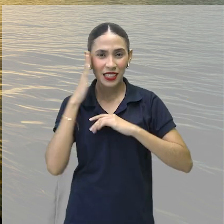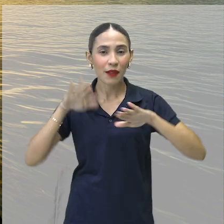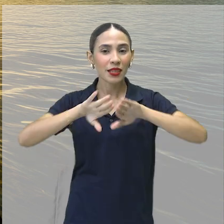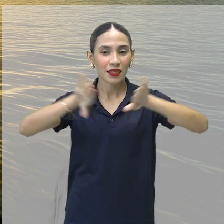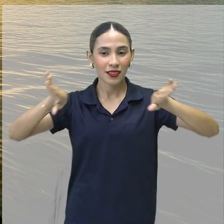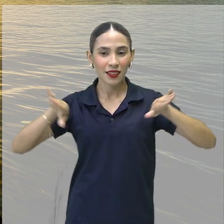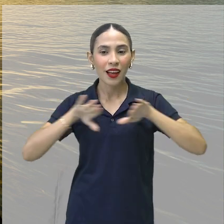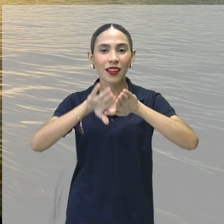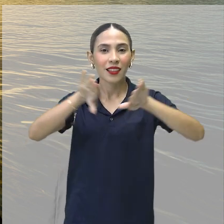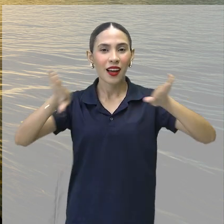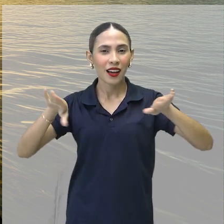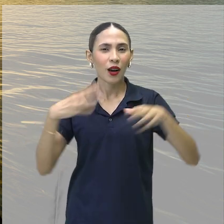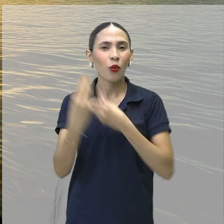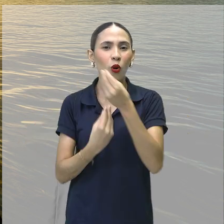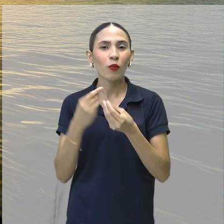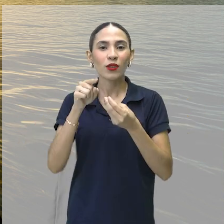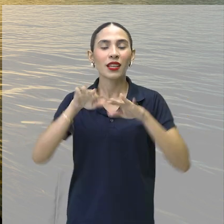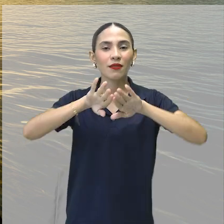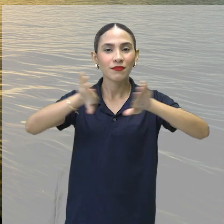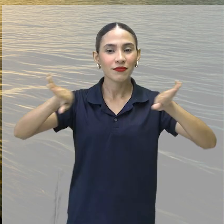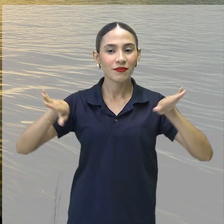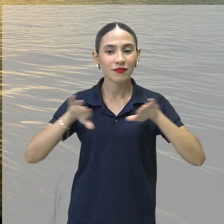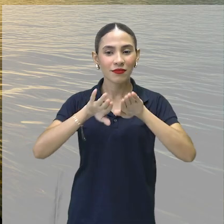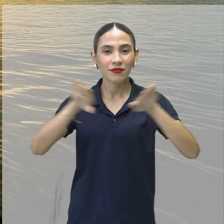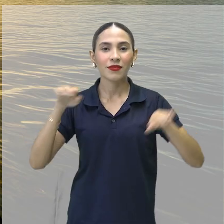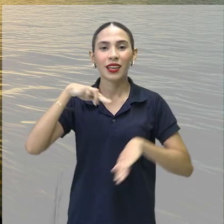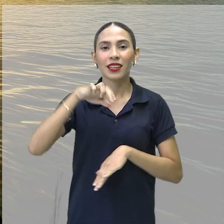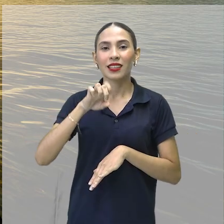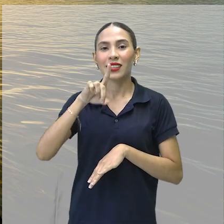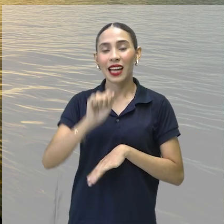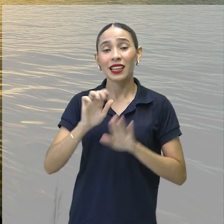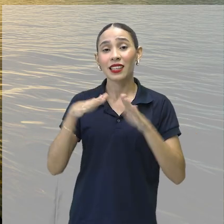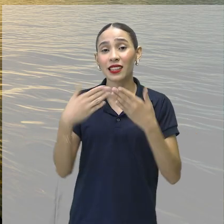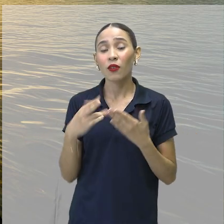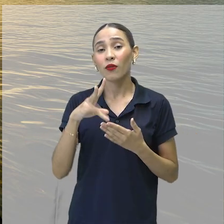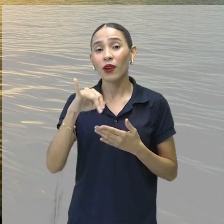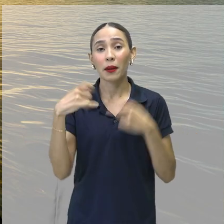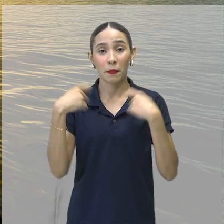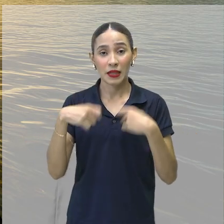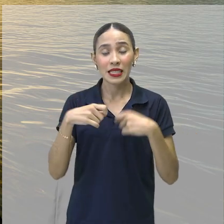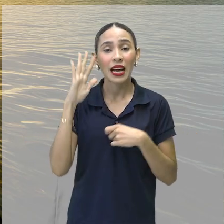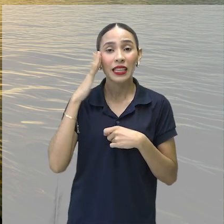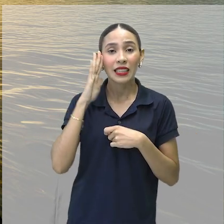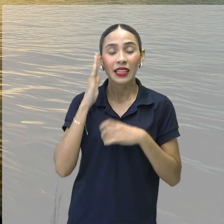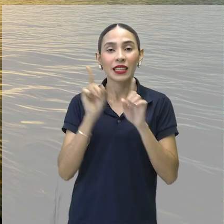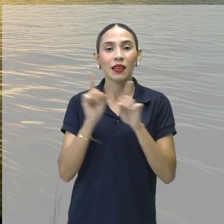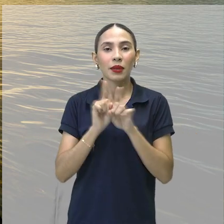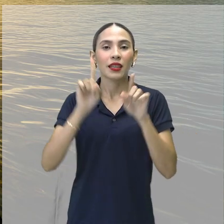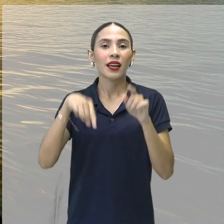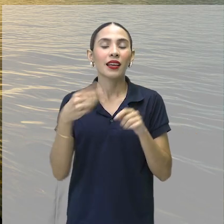nadar? Como você nada? Aqui, a gente vai precisar entender que